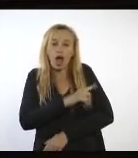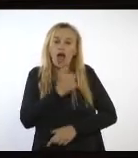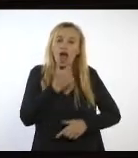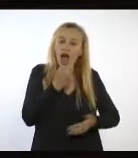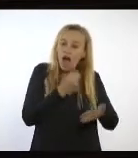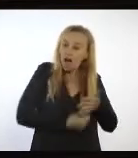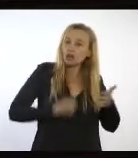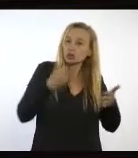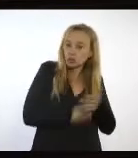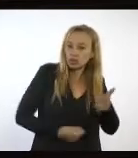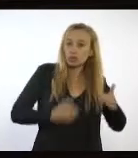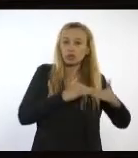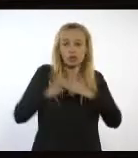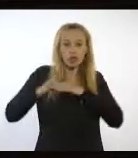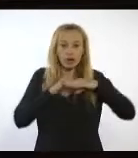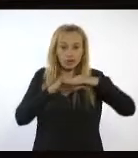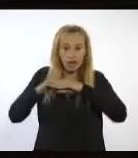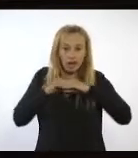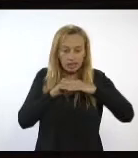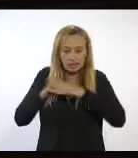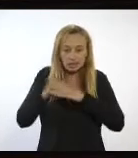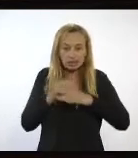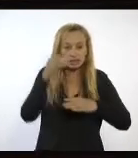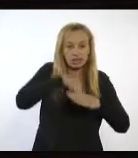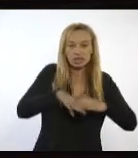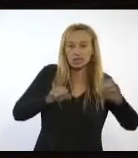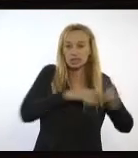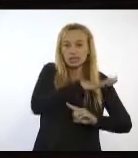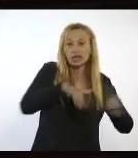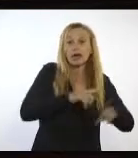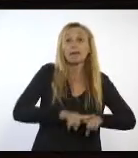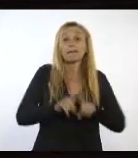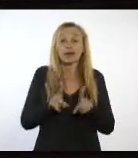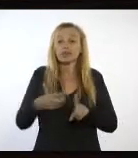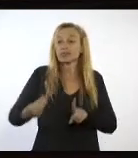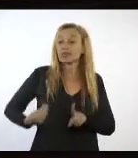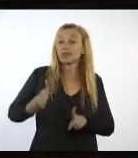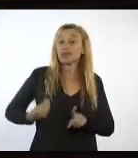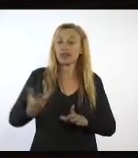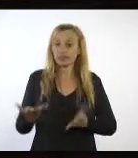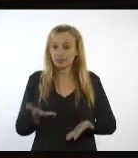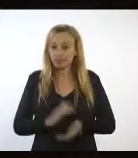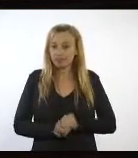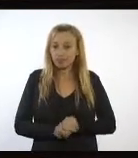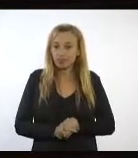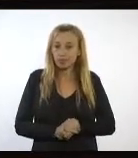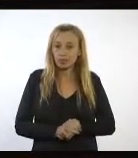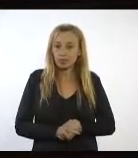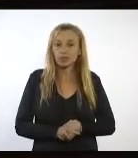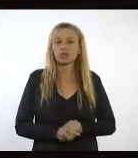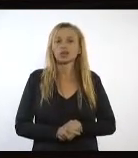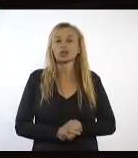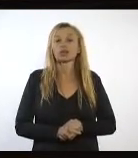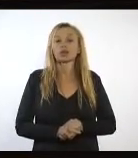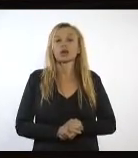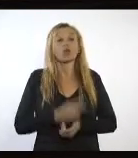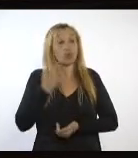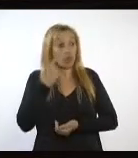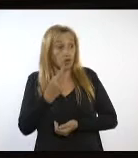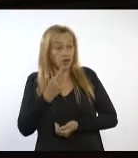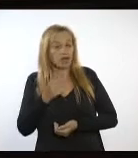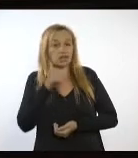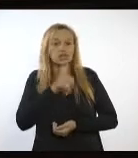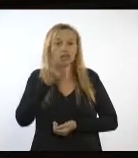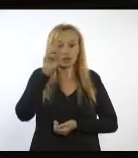sociedade patriarcal, mas a luta pela sobrevivência. Quando a gente vê, senhora presidenta,